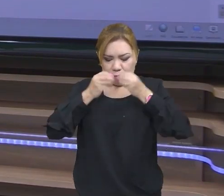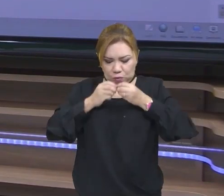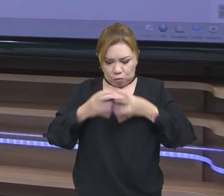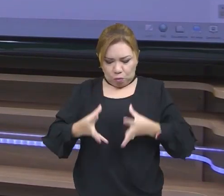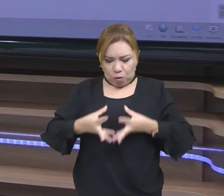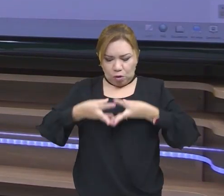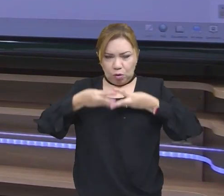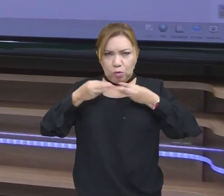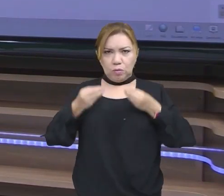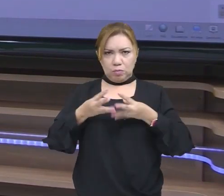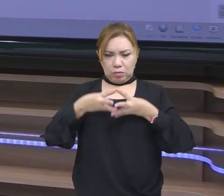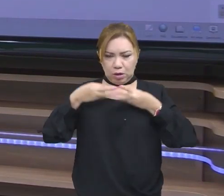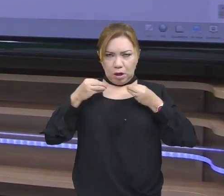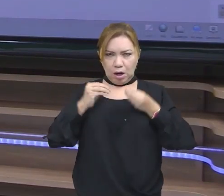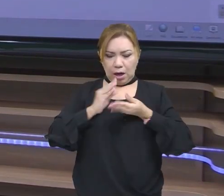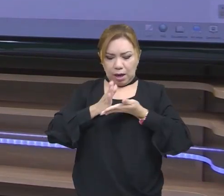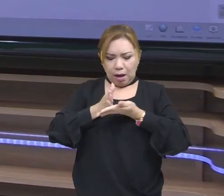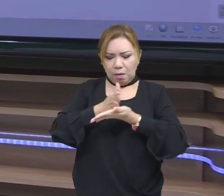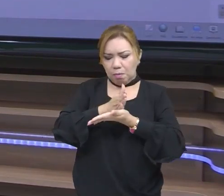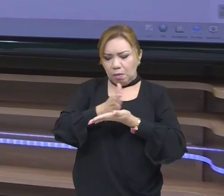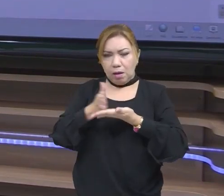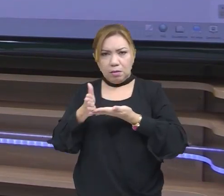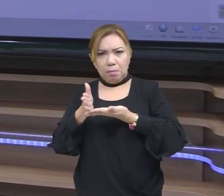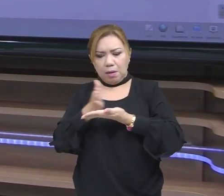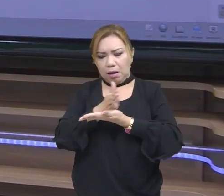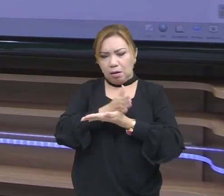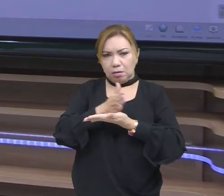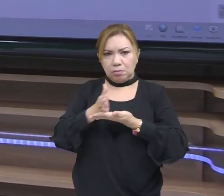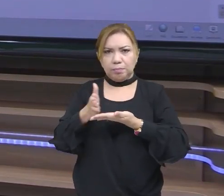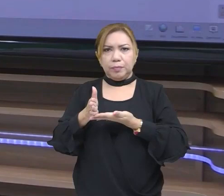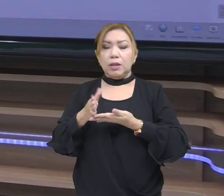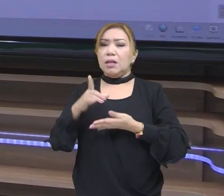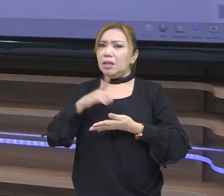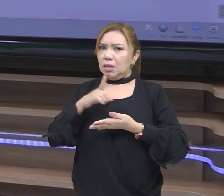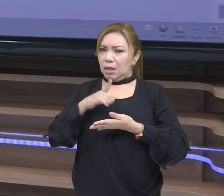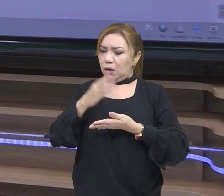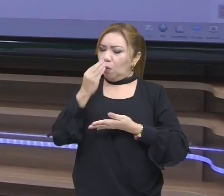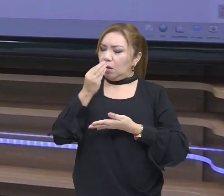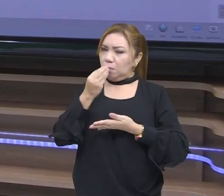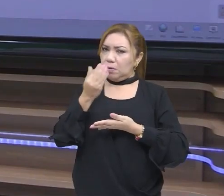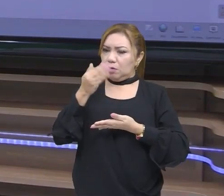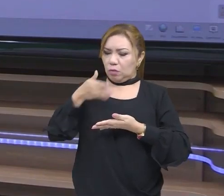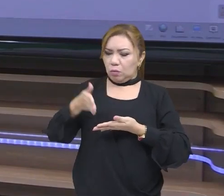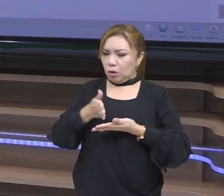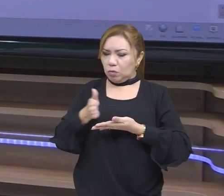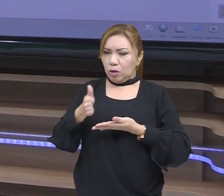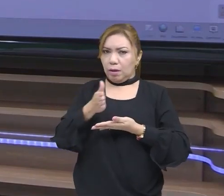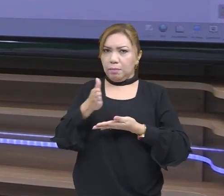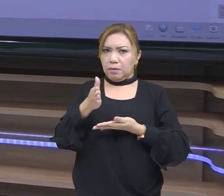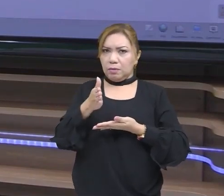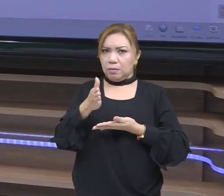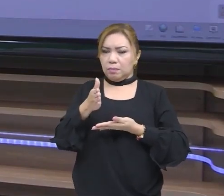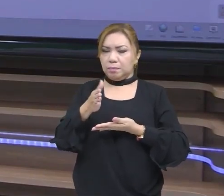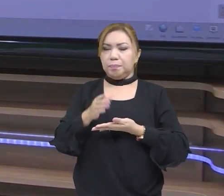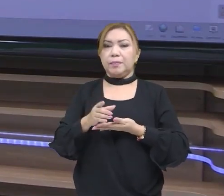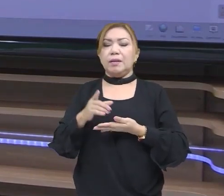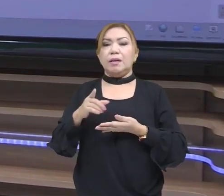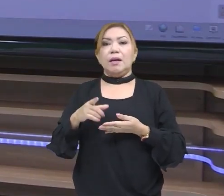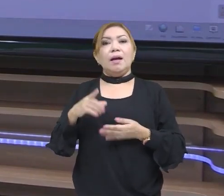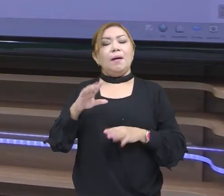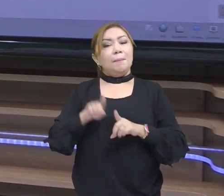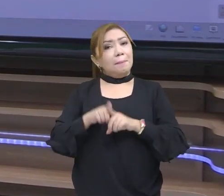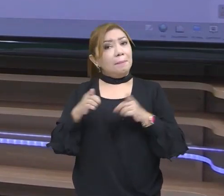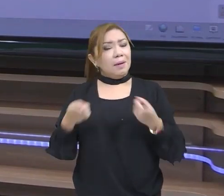essa é onde, por onde os alimentos percorrem, né, para que eles sejam absorvidos. Mas existem animais